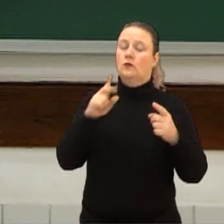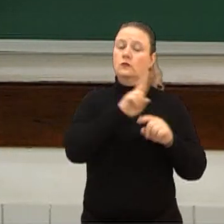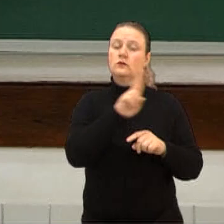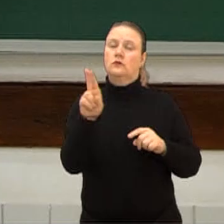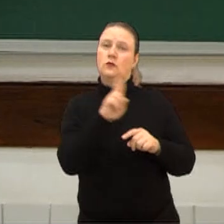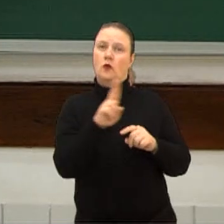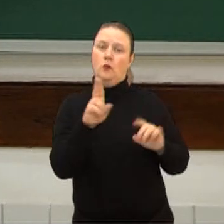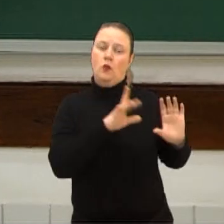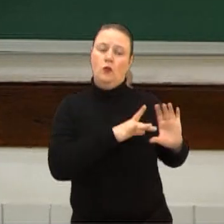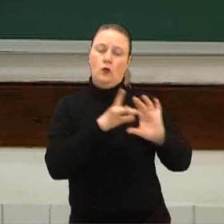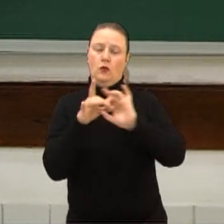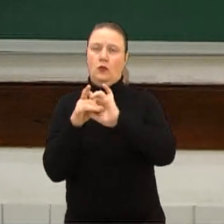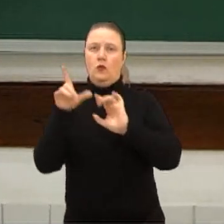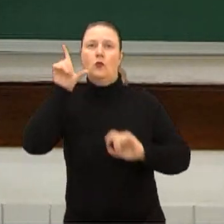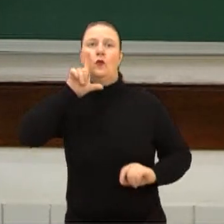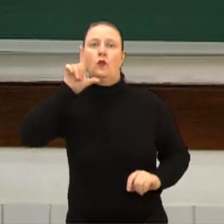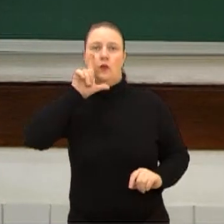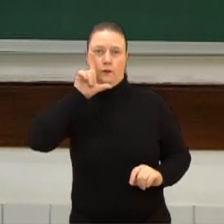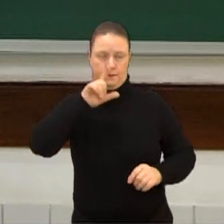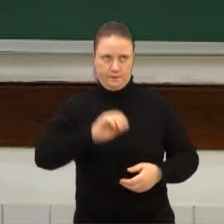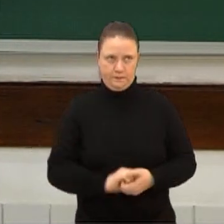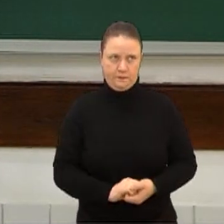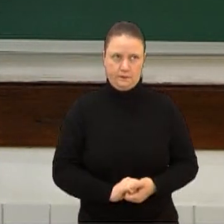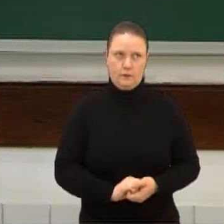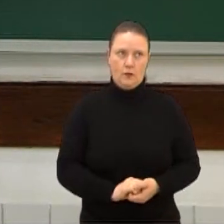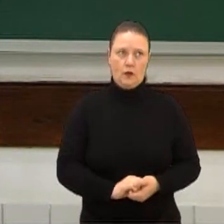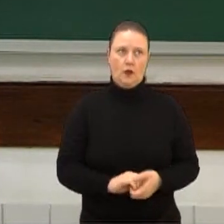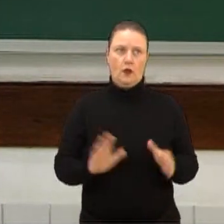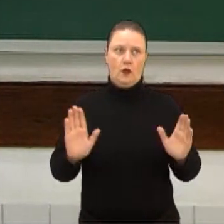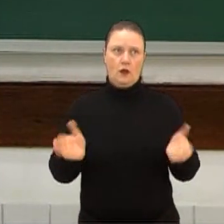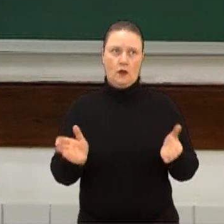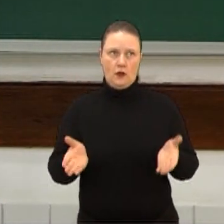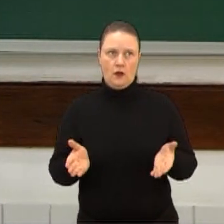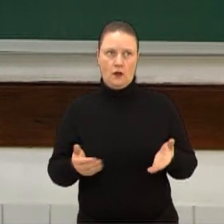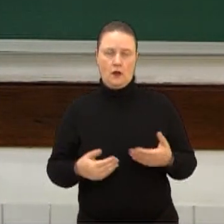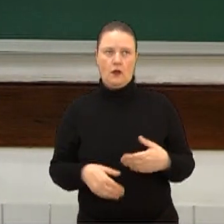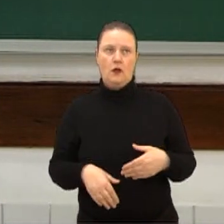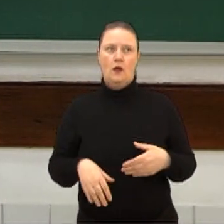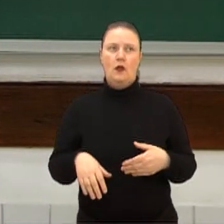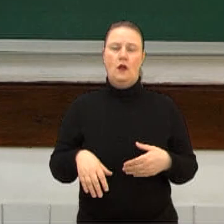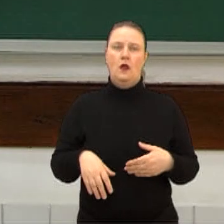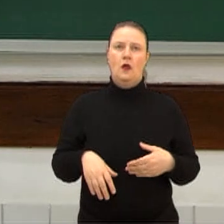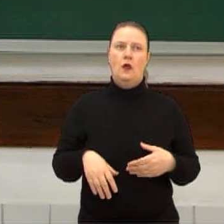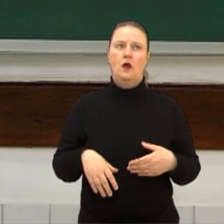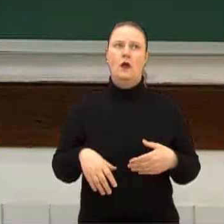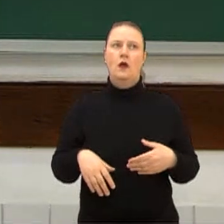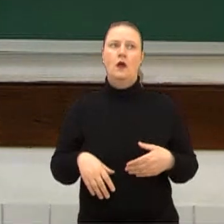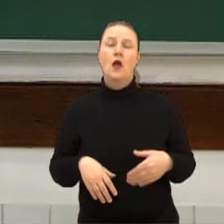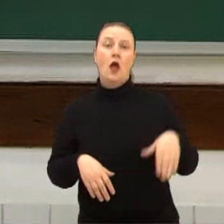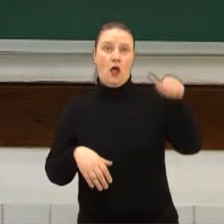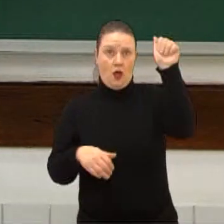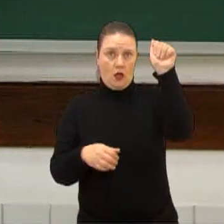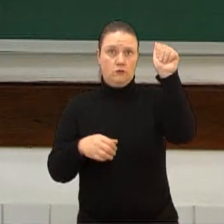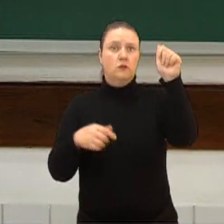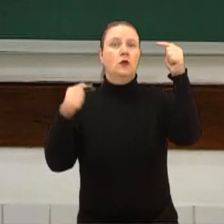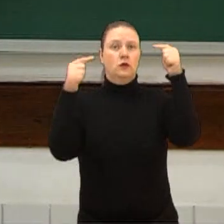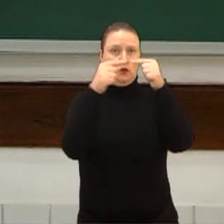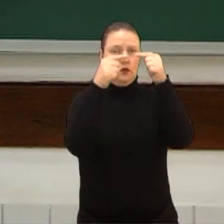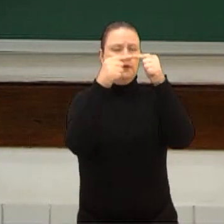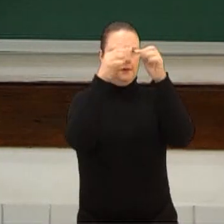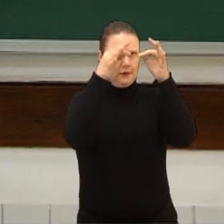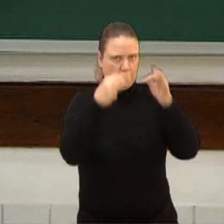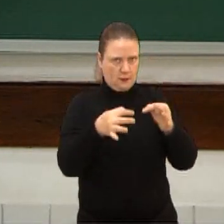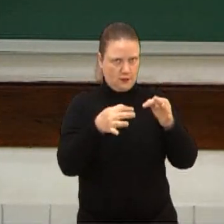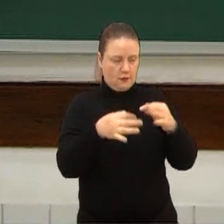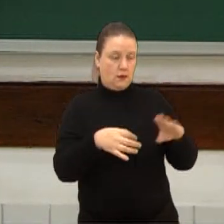contexto americano, ameríndios. Mas aqui, completamente certa a alternativa. Na letra B, também